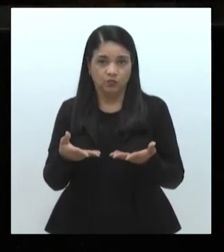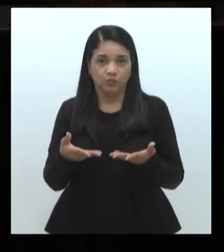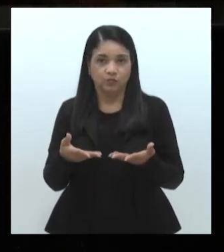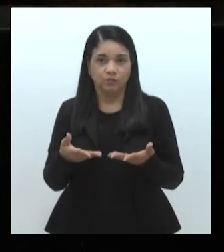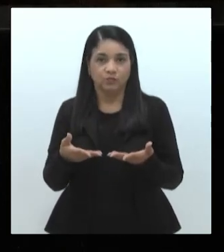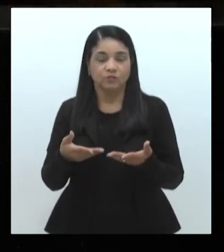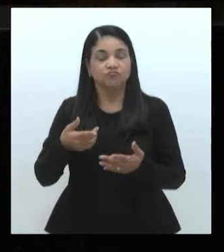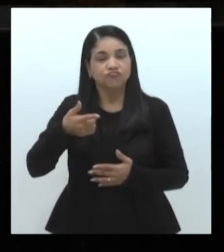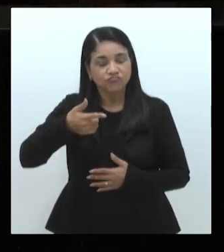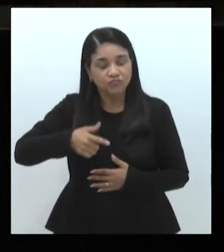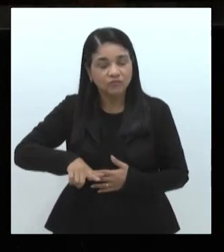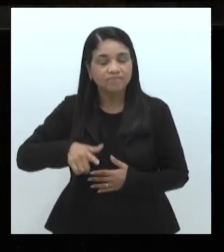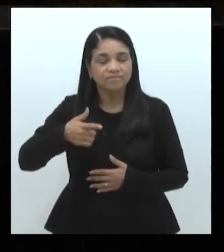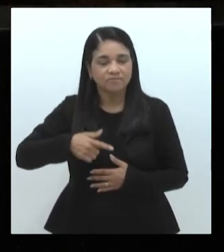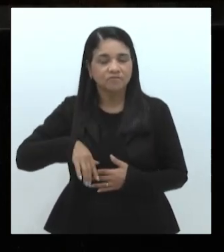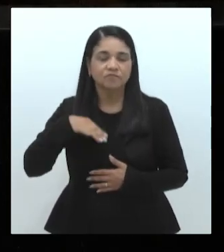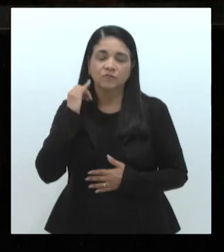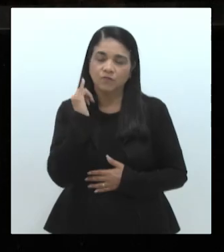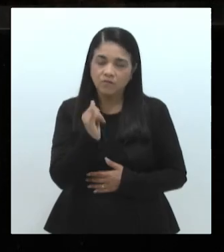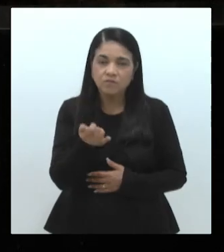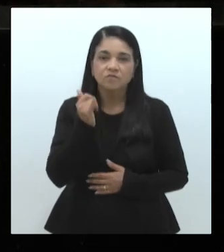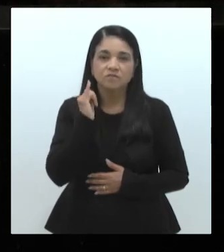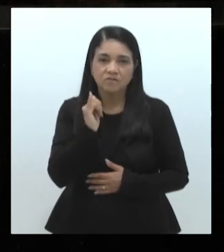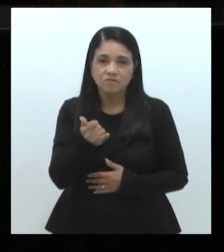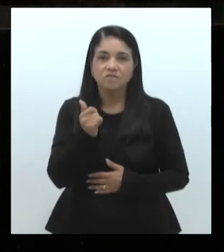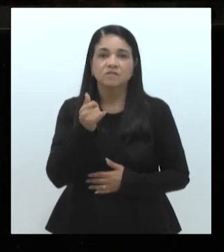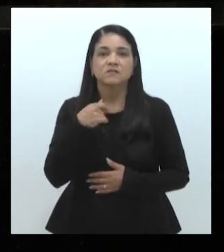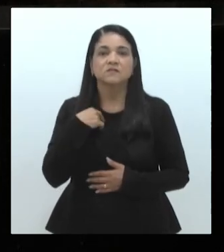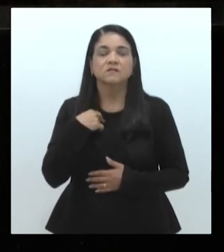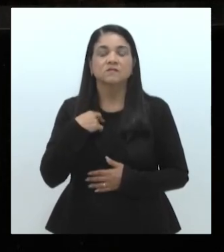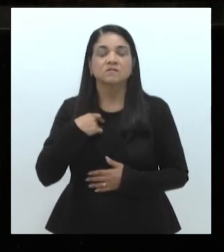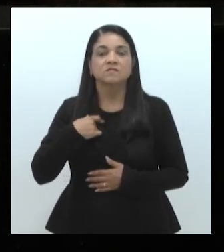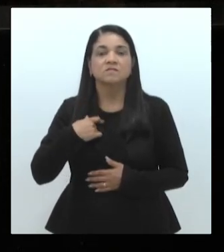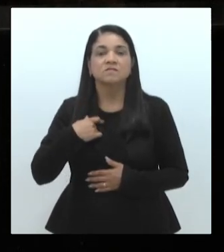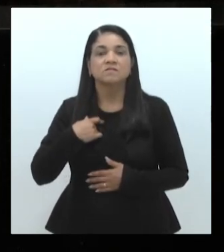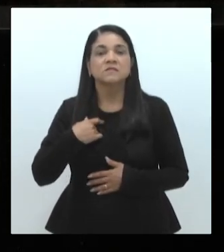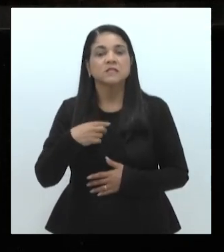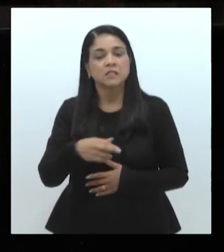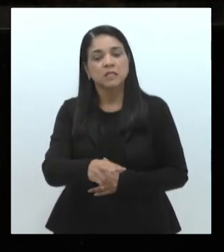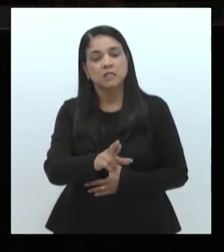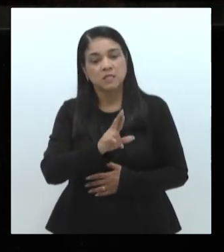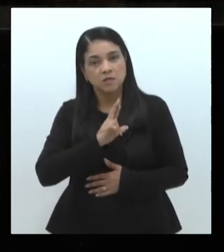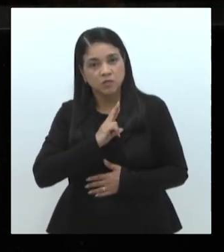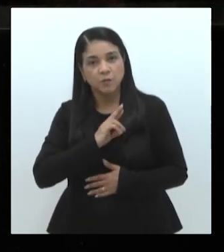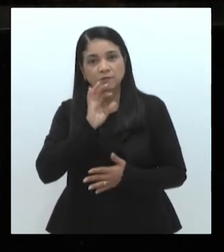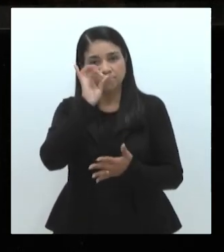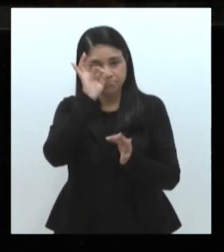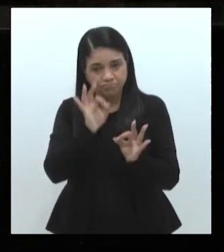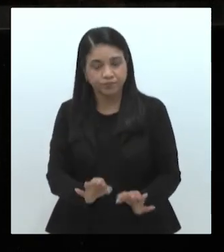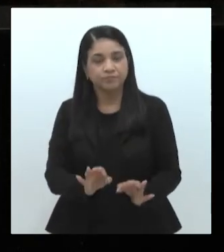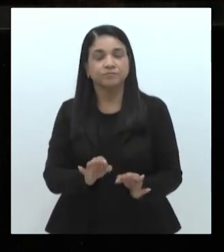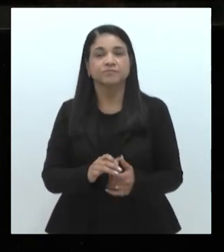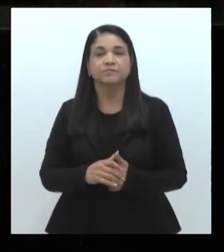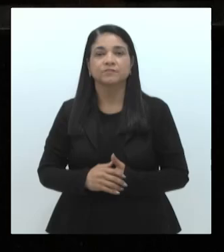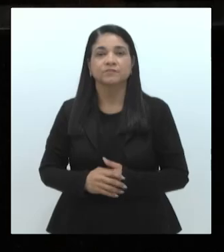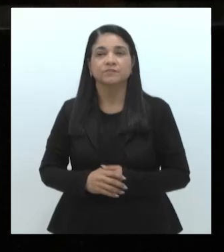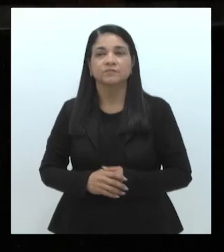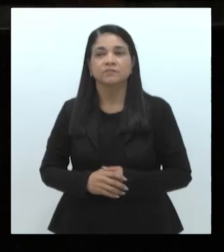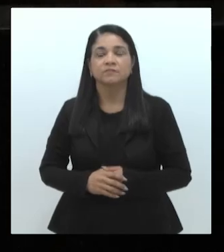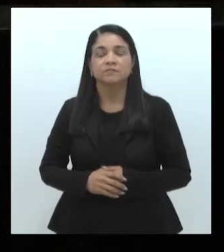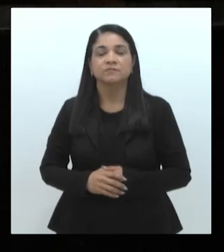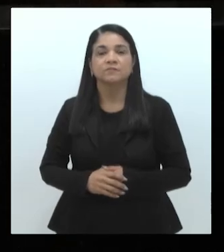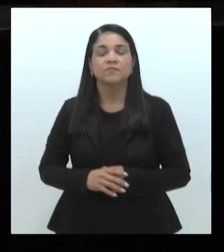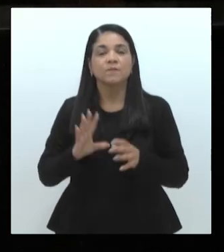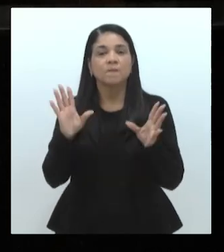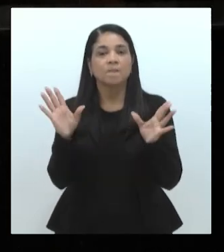serão repetidas exaustivamente até que tenhamos uma resposta definitiva. Para